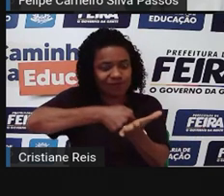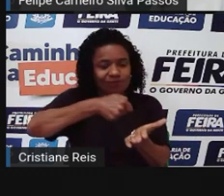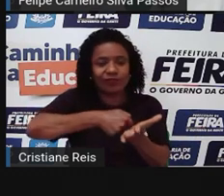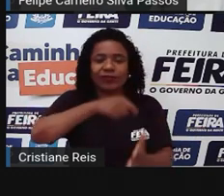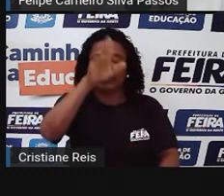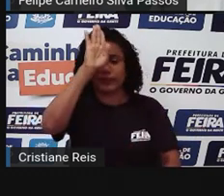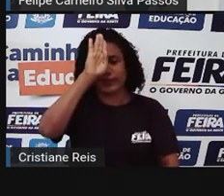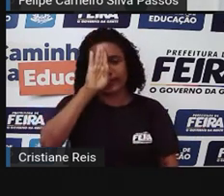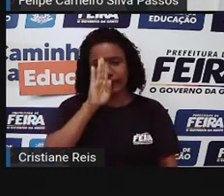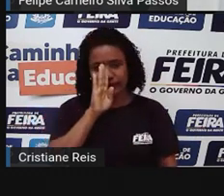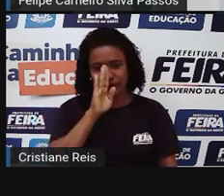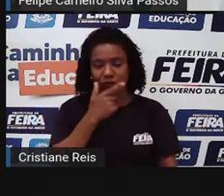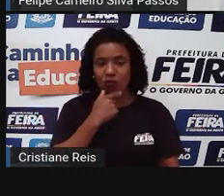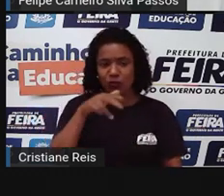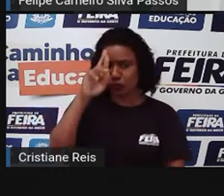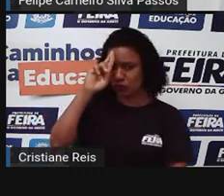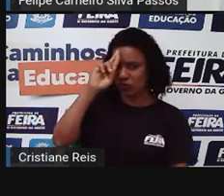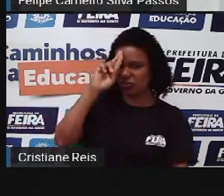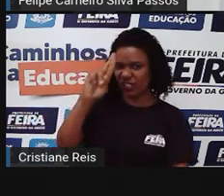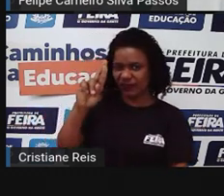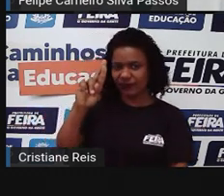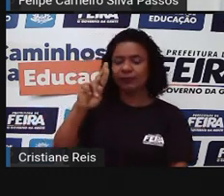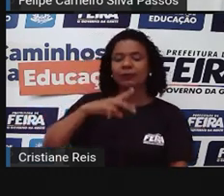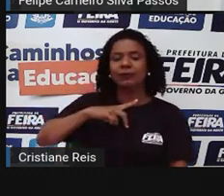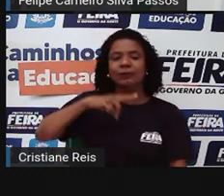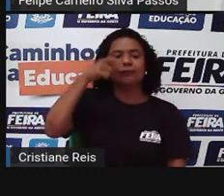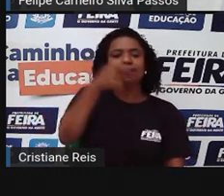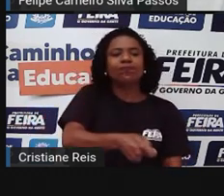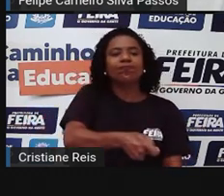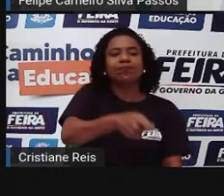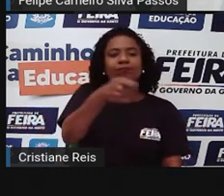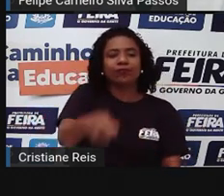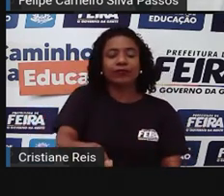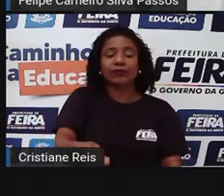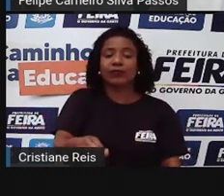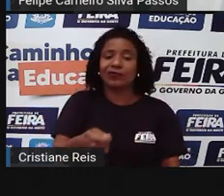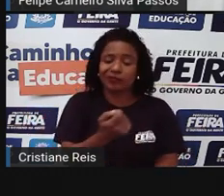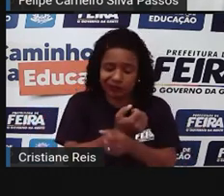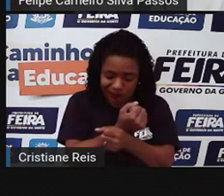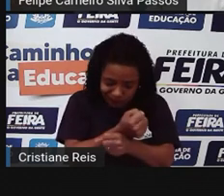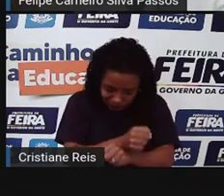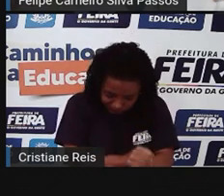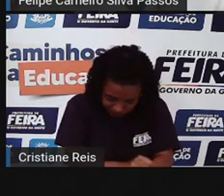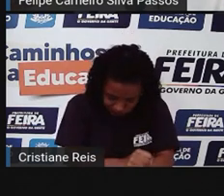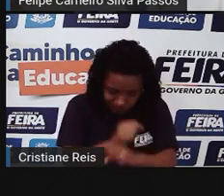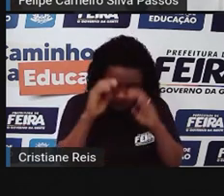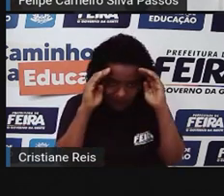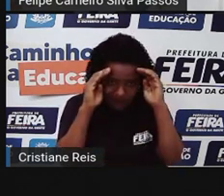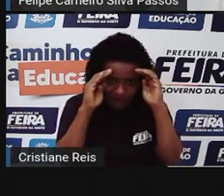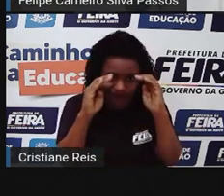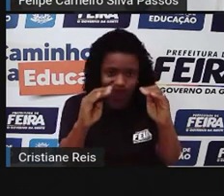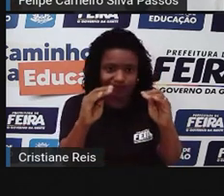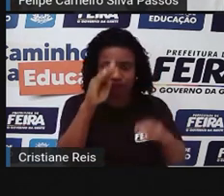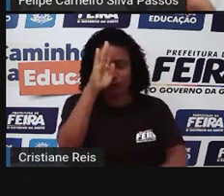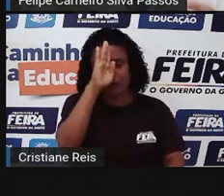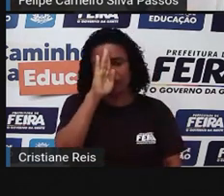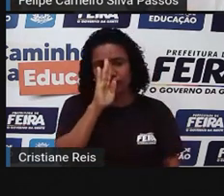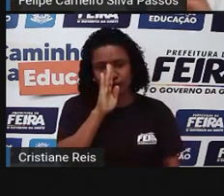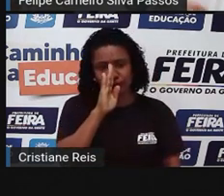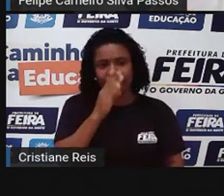de engenho lá, que achava que tinha direito sobre aquelas vidas. Então, já nessa formação mista do nosso país,